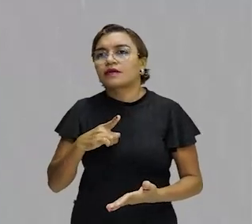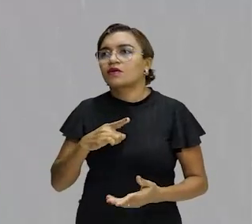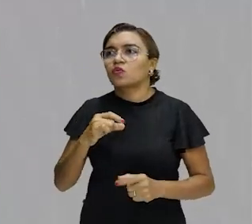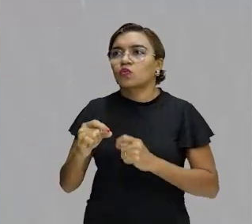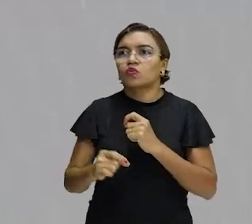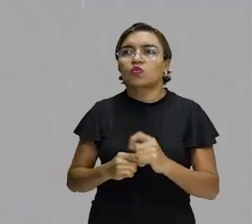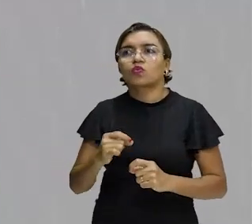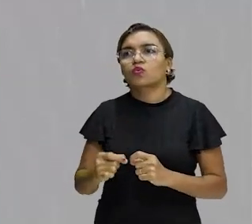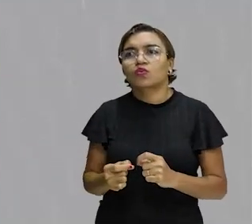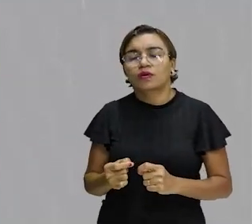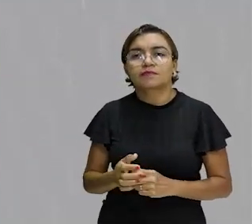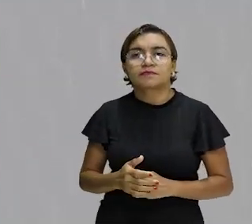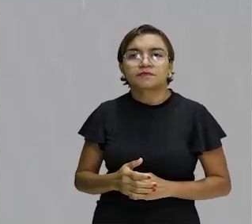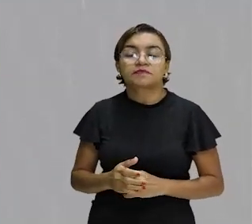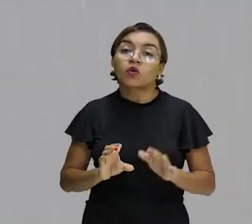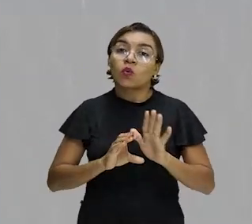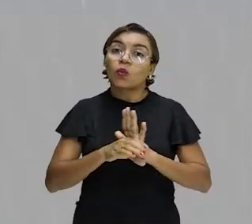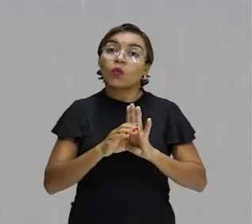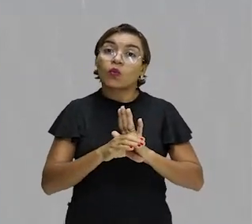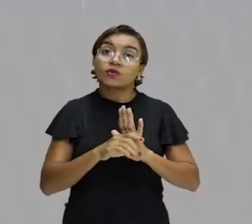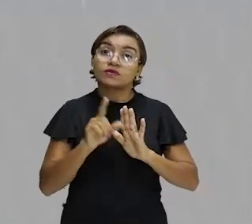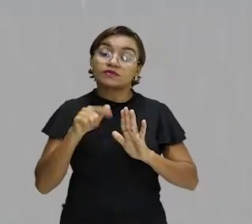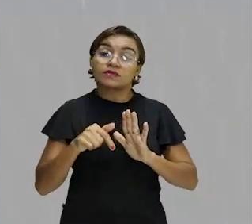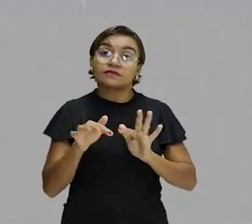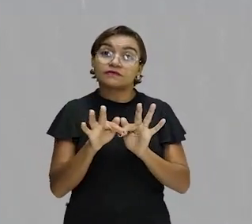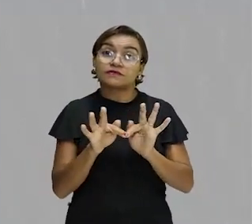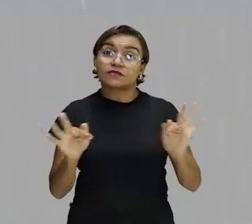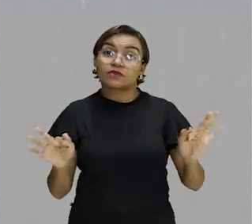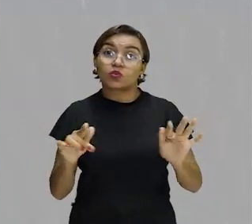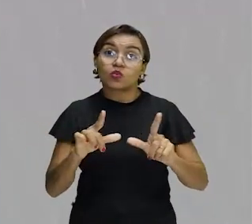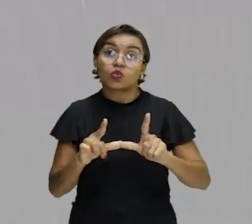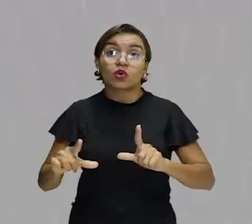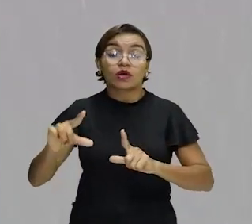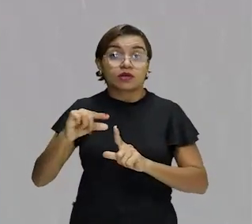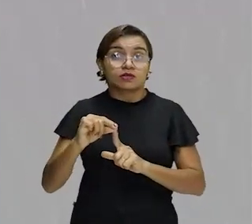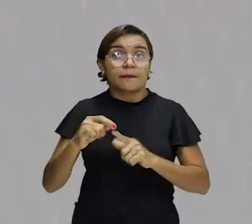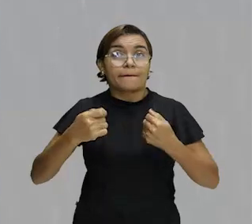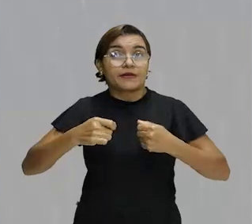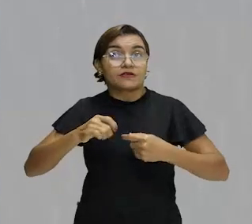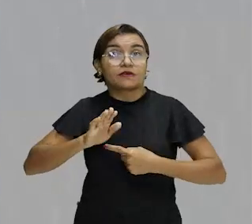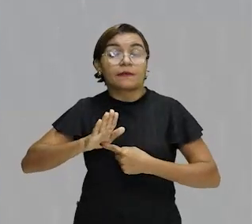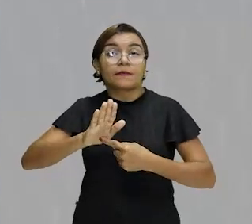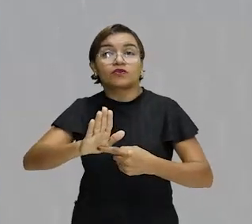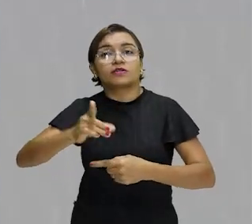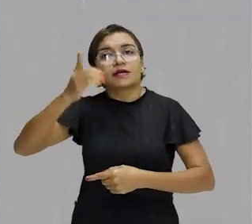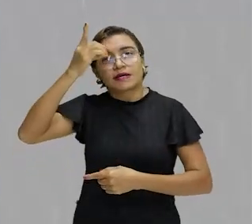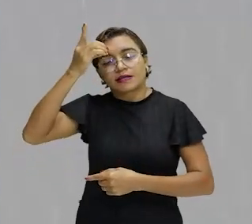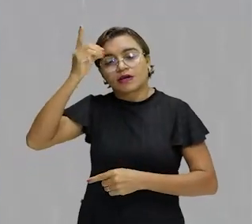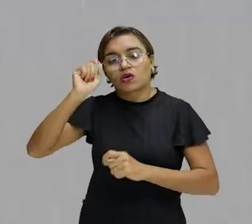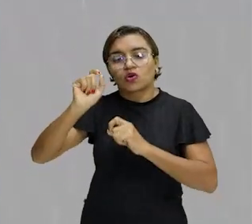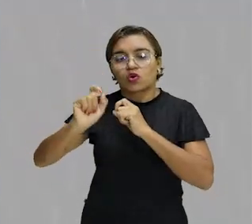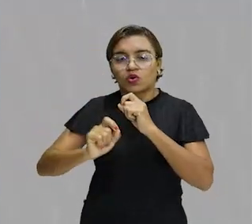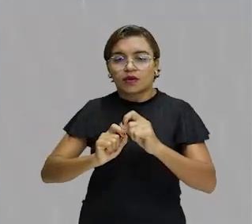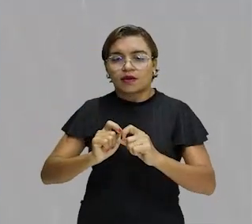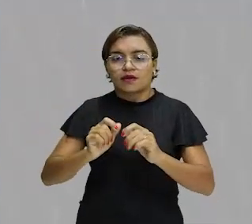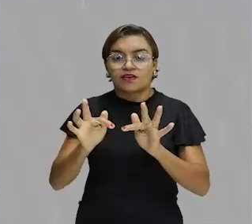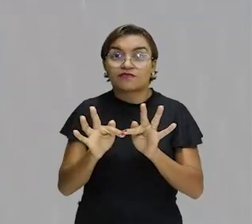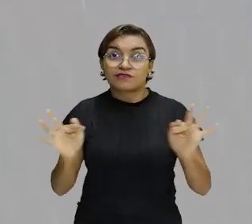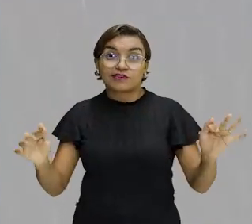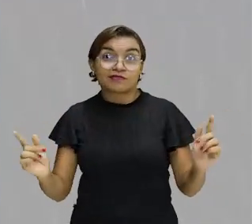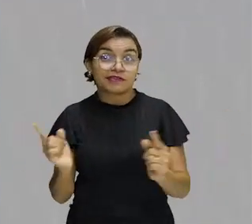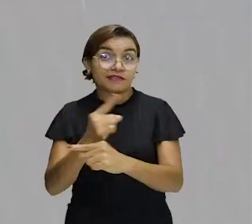toda uma sequência. E essa sequência, inicialmente, nós definimos o logaritmo, tá? O logaritmo,